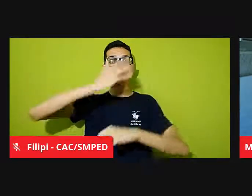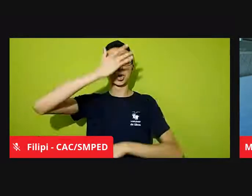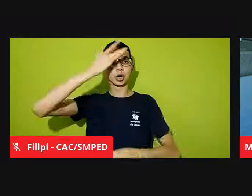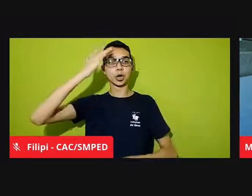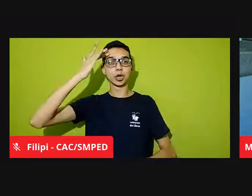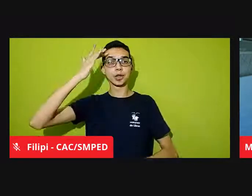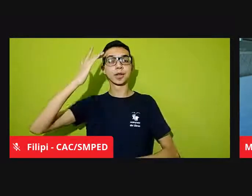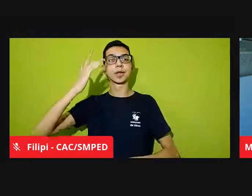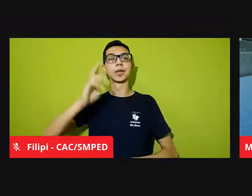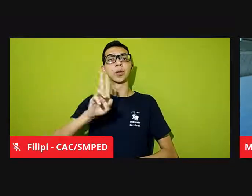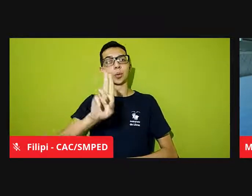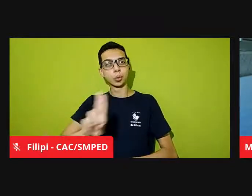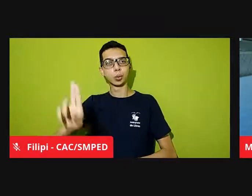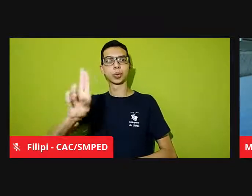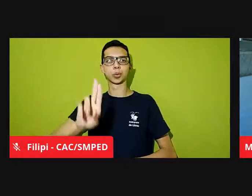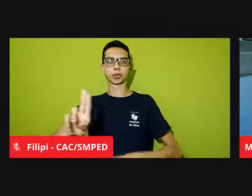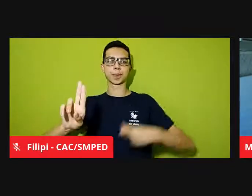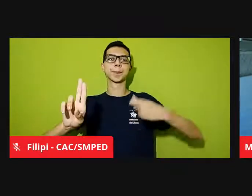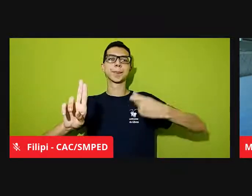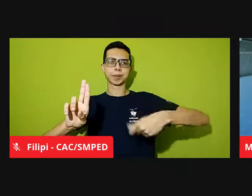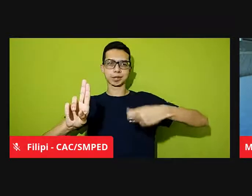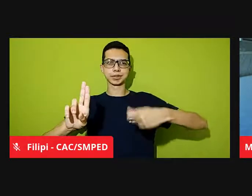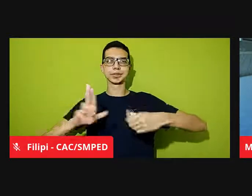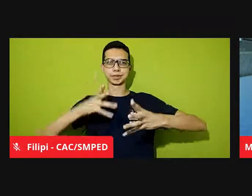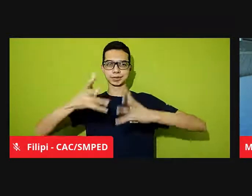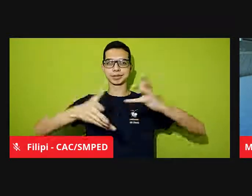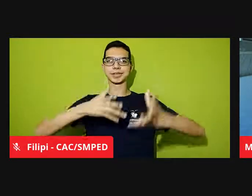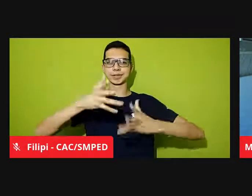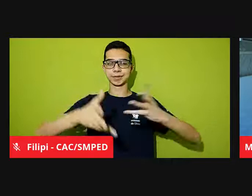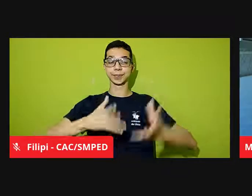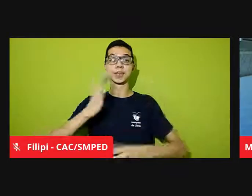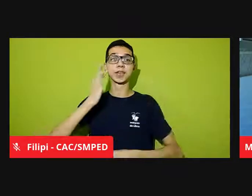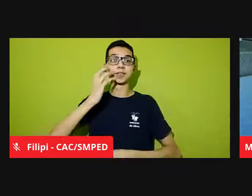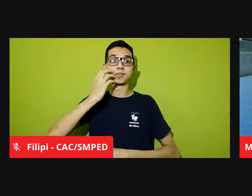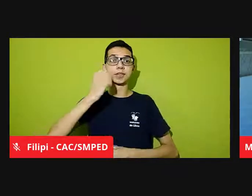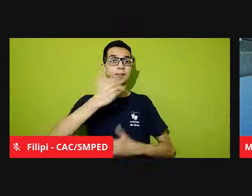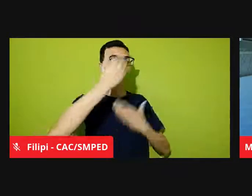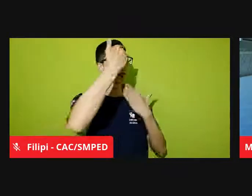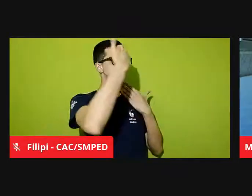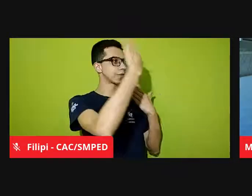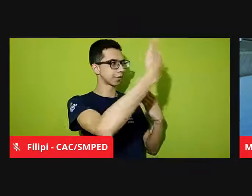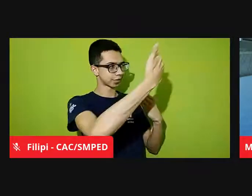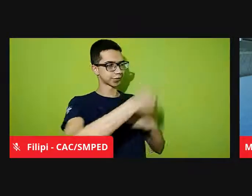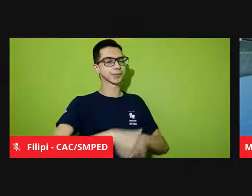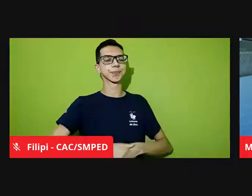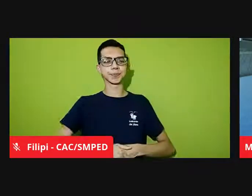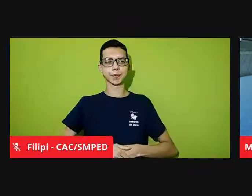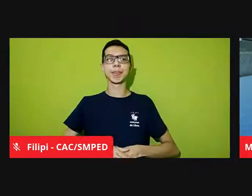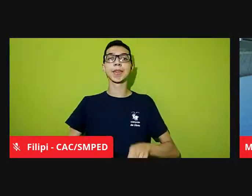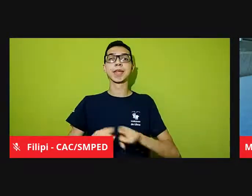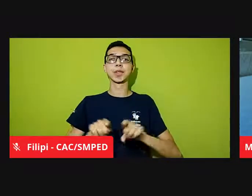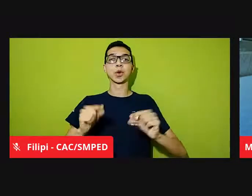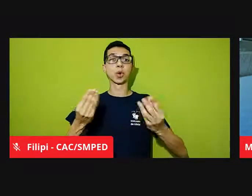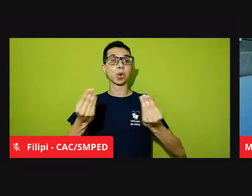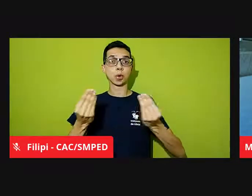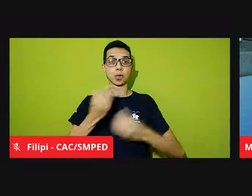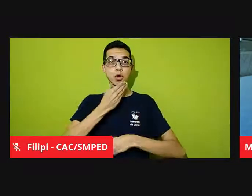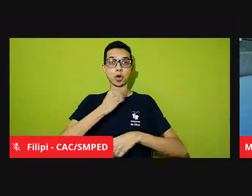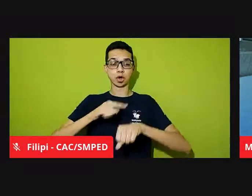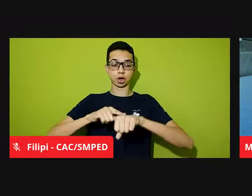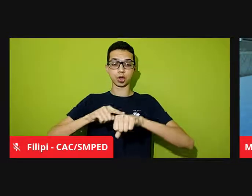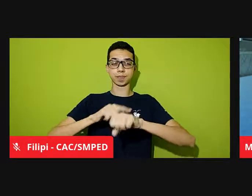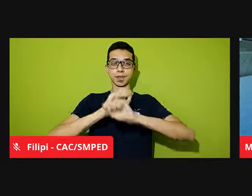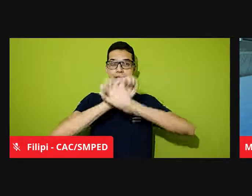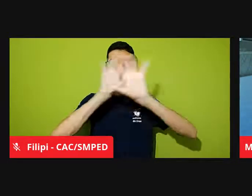são usuárias da língua brasileira de sinais. Então, Felipe, muito obrigada. O Felipe, ele é um homem de pele clara, tem o